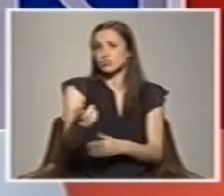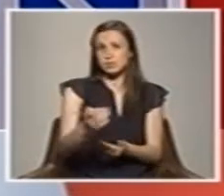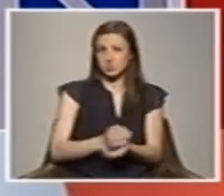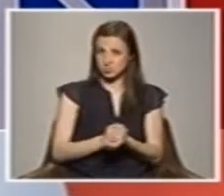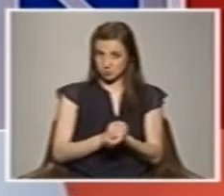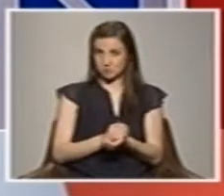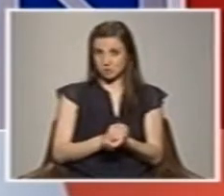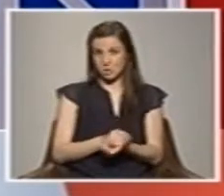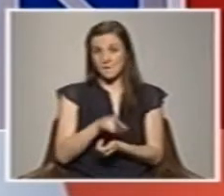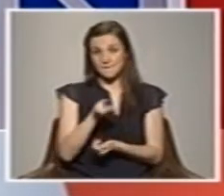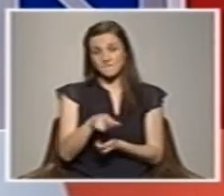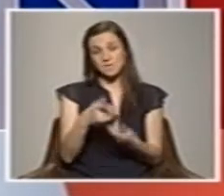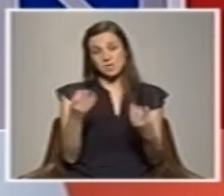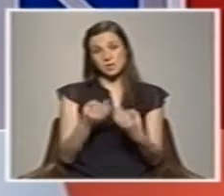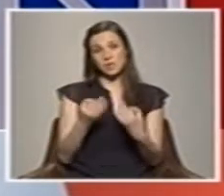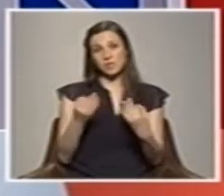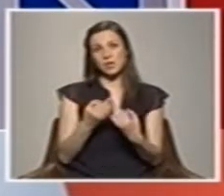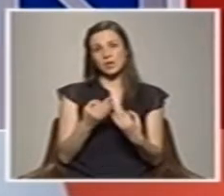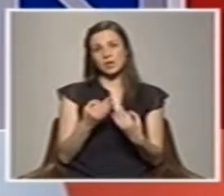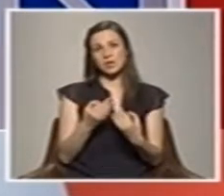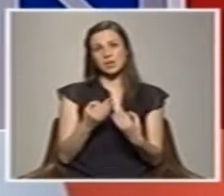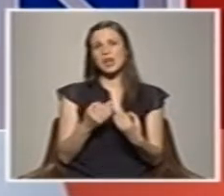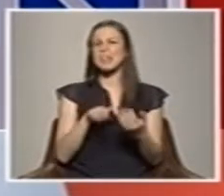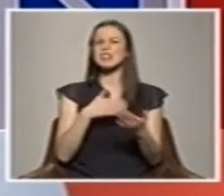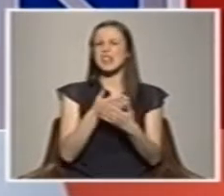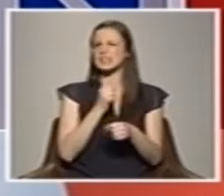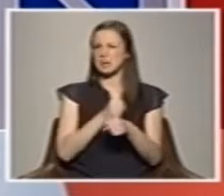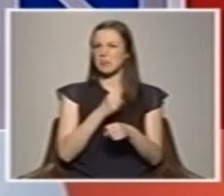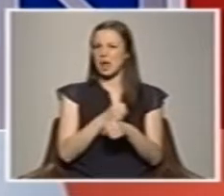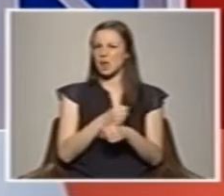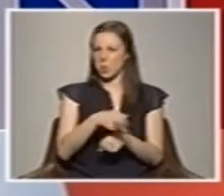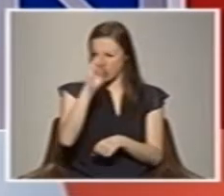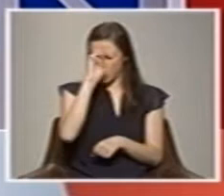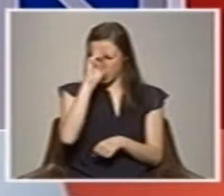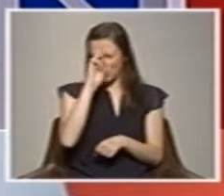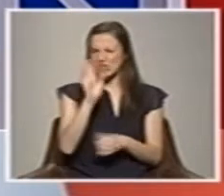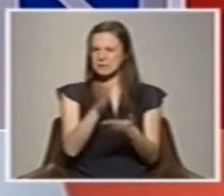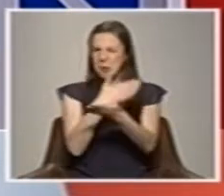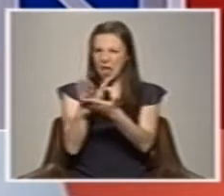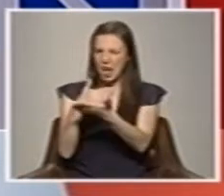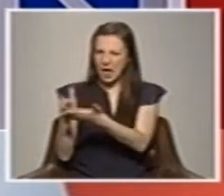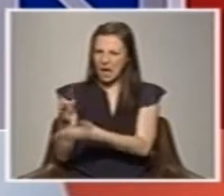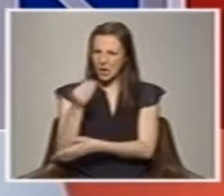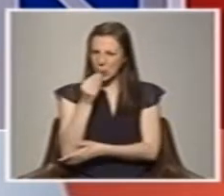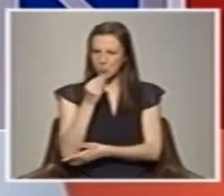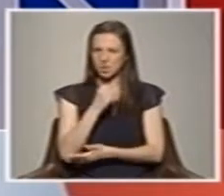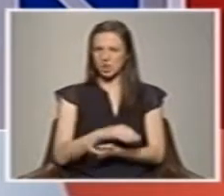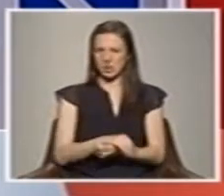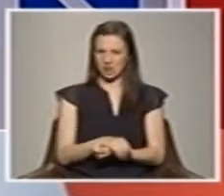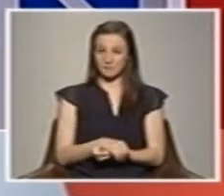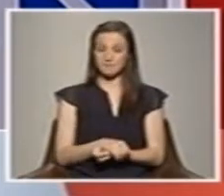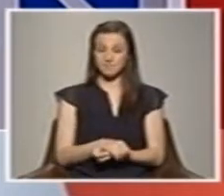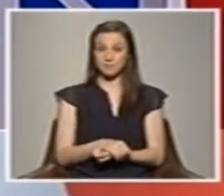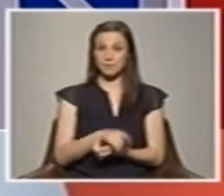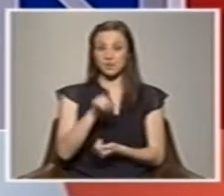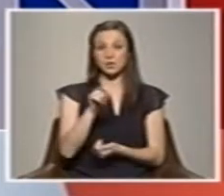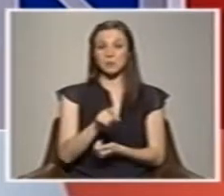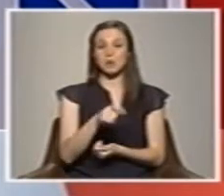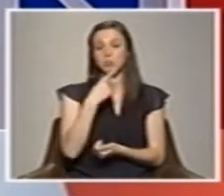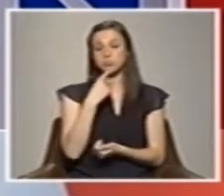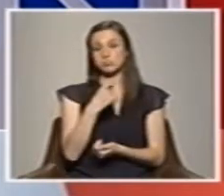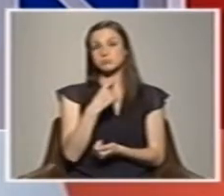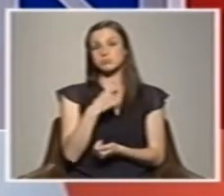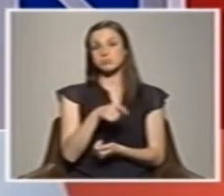E acho que às vezes é mesmo uma questão de dá trabalho separar isso tudo. Uma outra questão também é